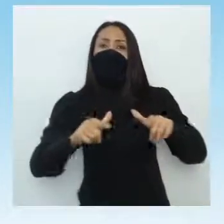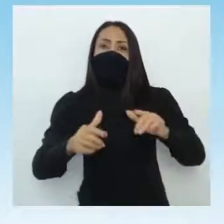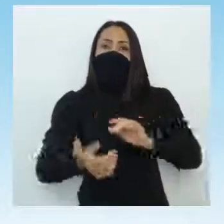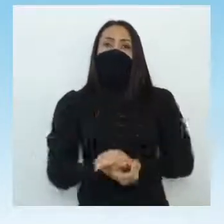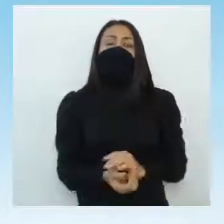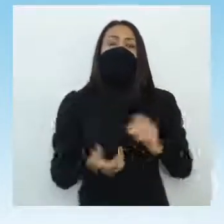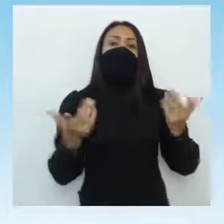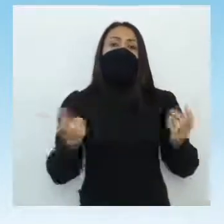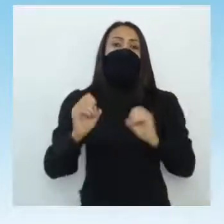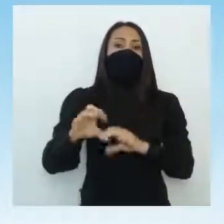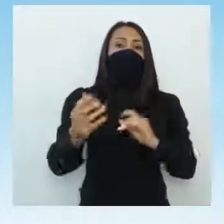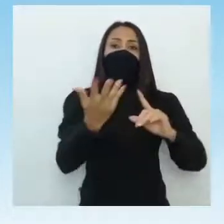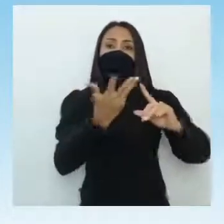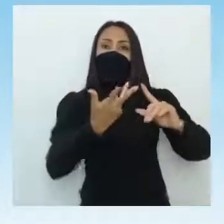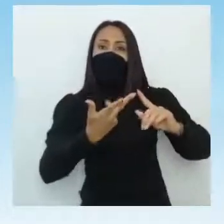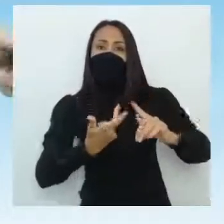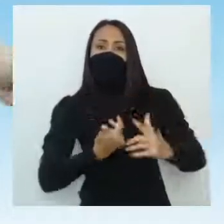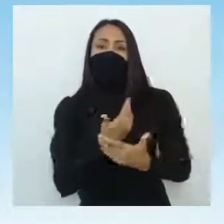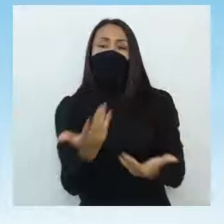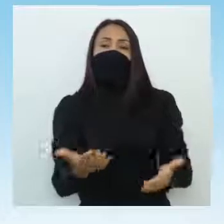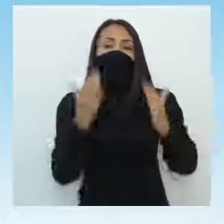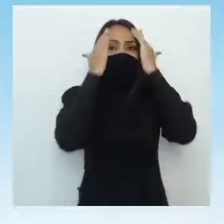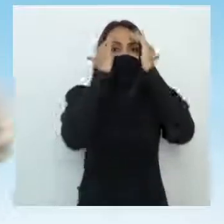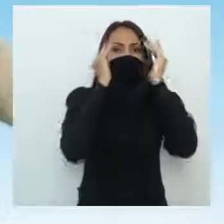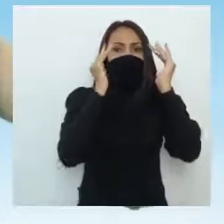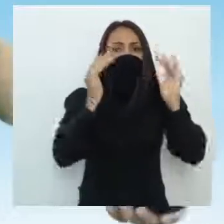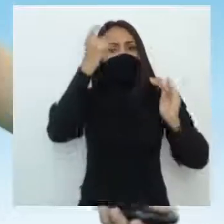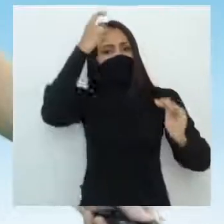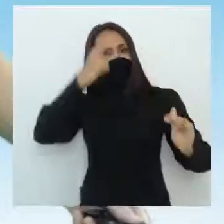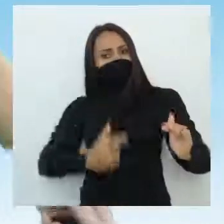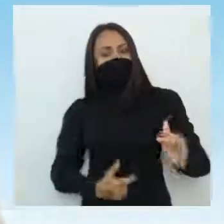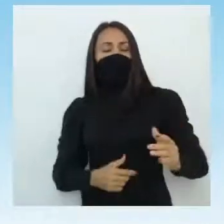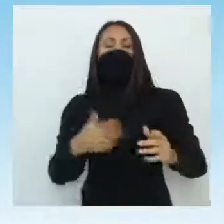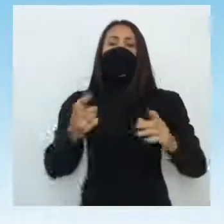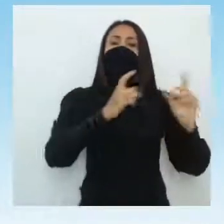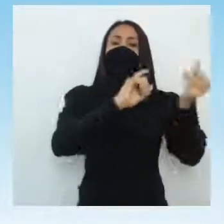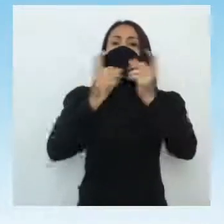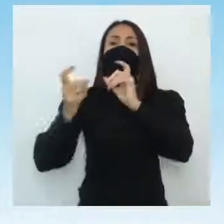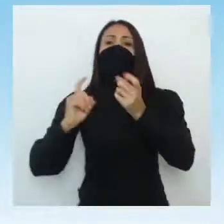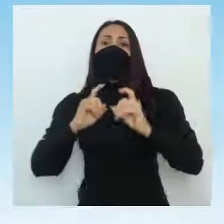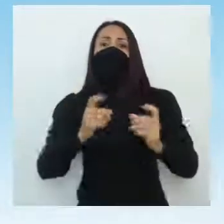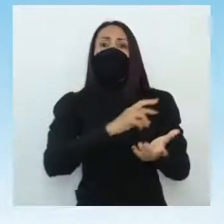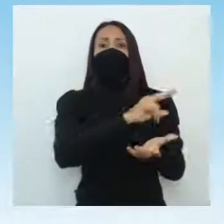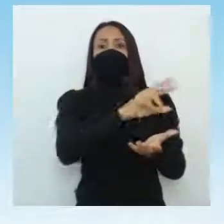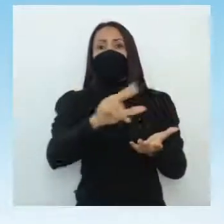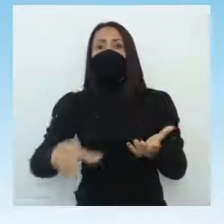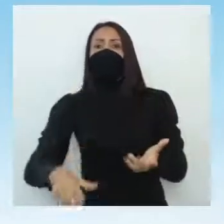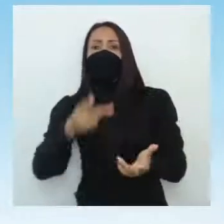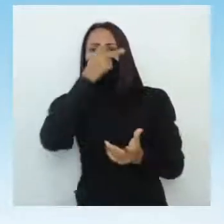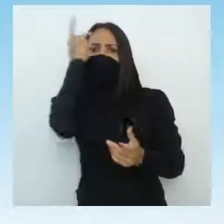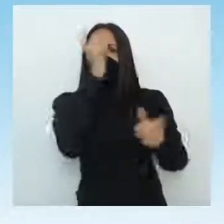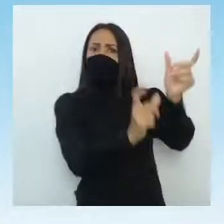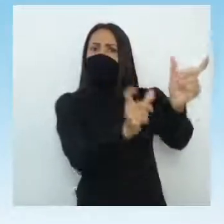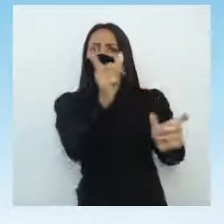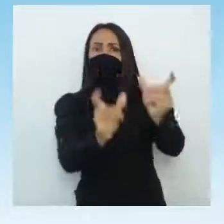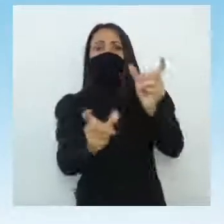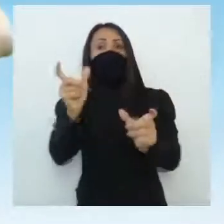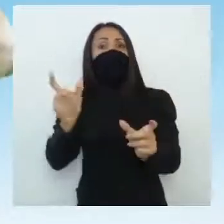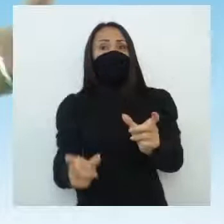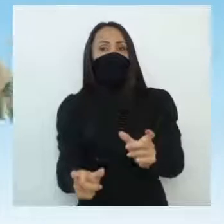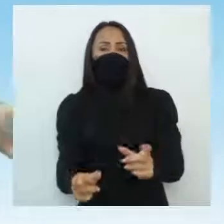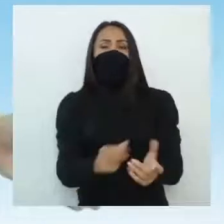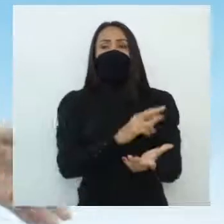o respeito, a dignidade. Aqui nós discutimos sobre o quê? Várias personalidades de